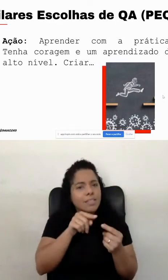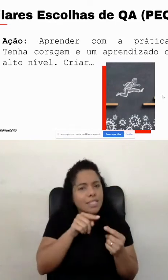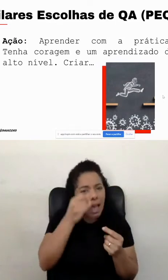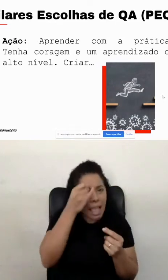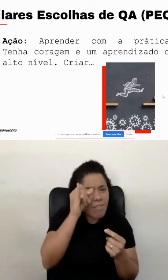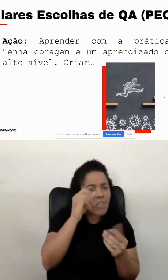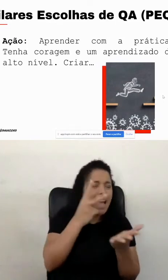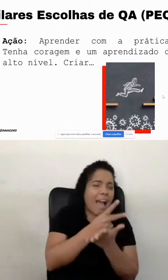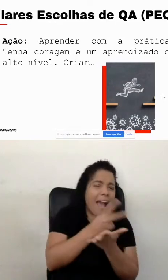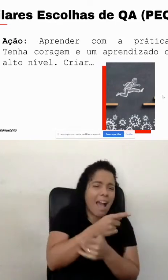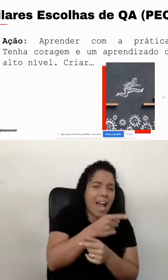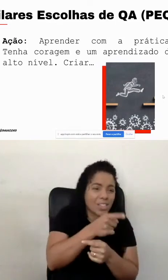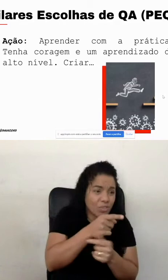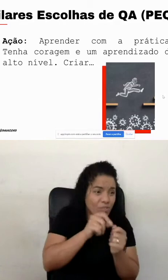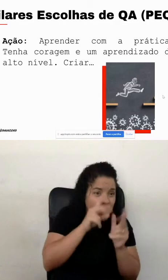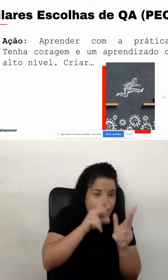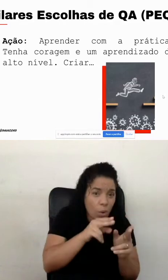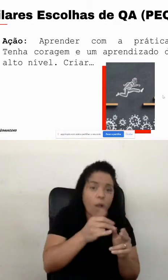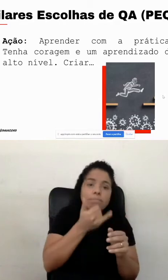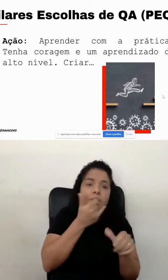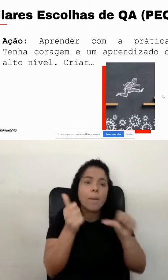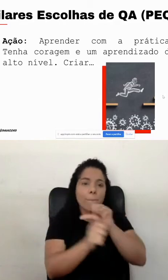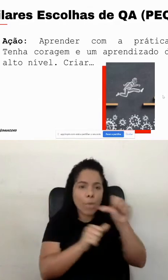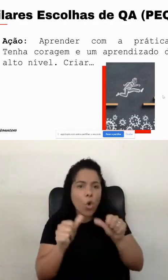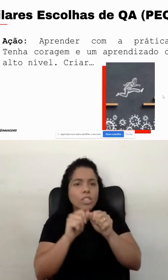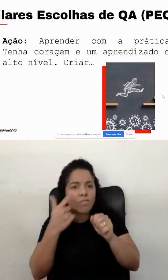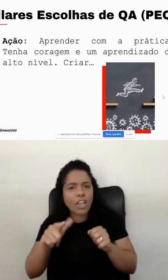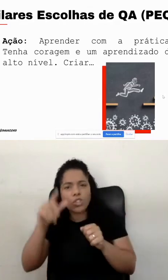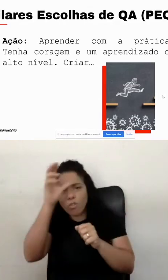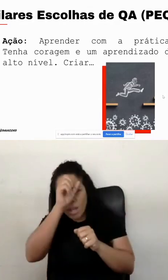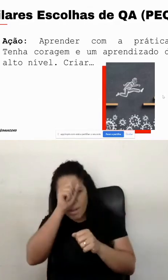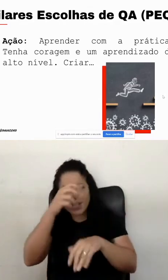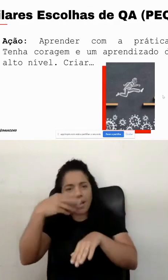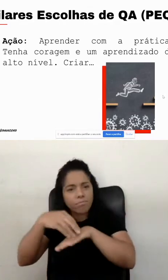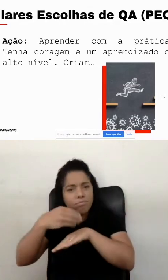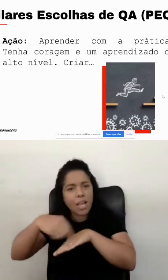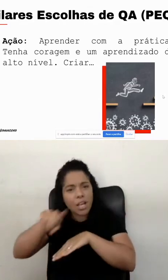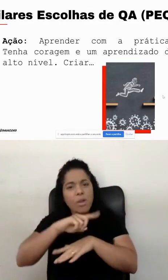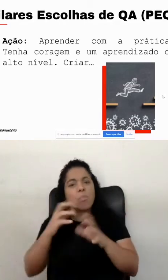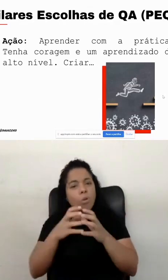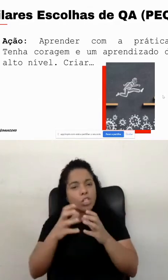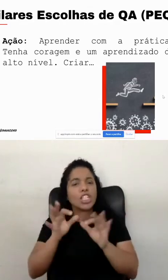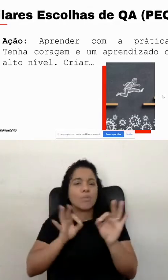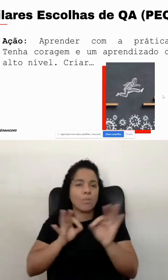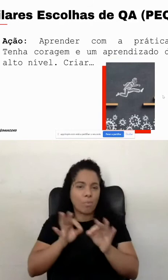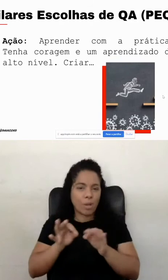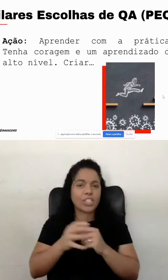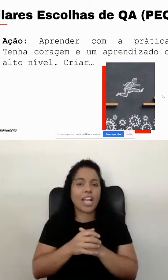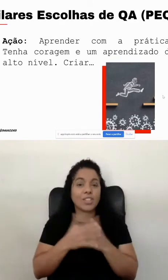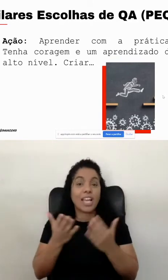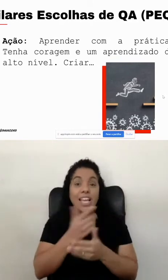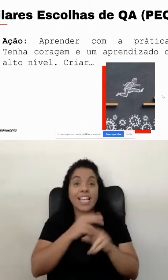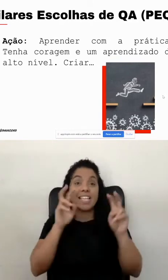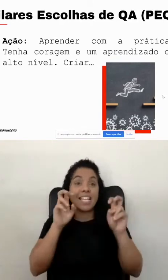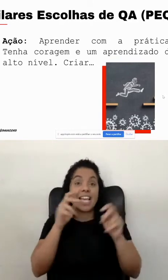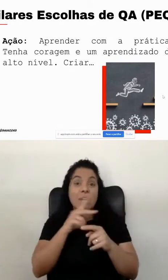identificar as formas de fazer e que fazem sentido para você, para o time, para aquele projeto. E aí a gente entra no tema do que eu